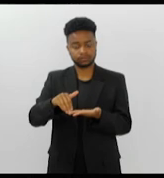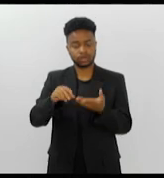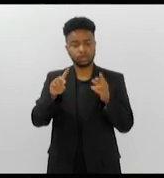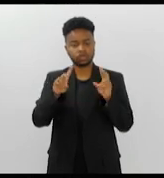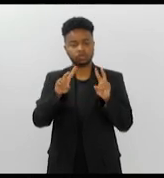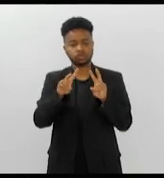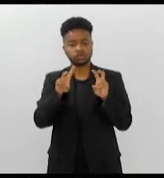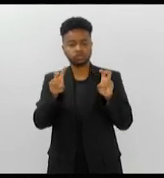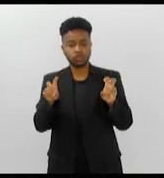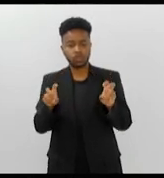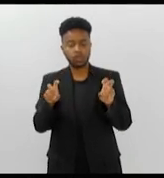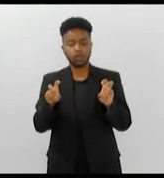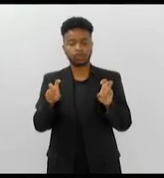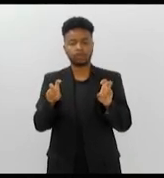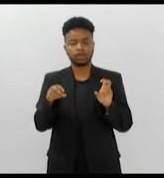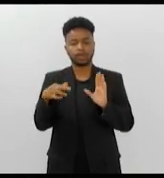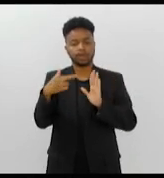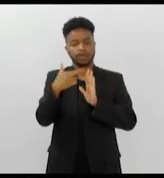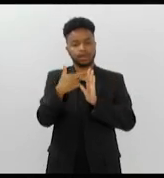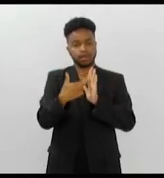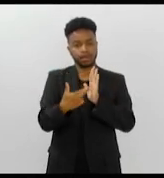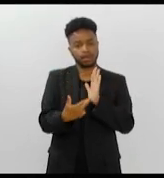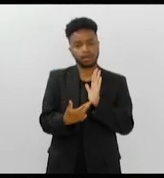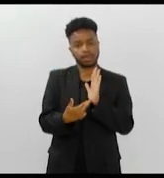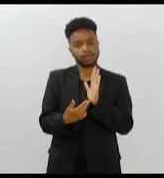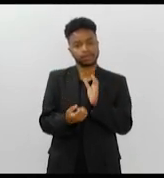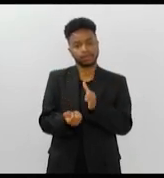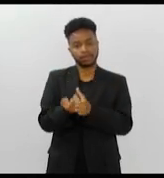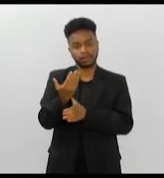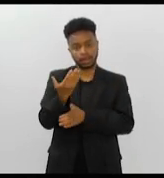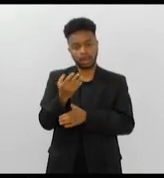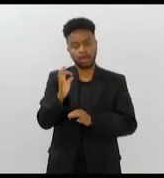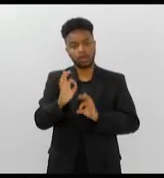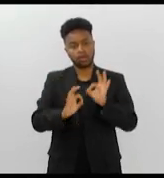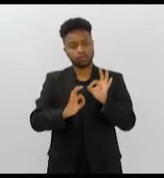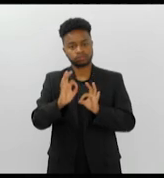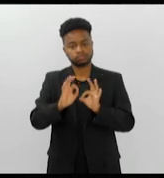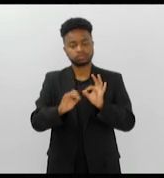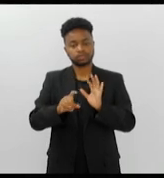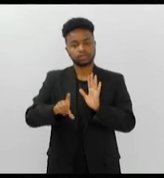de regulamentar legislações